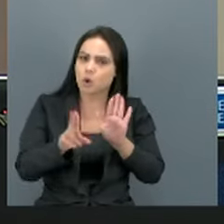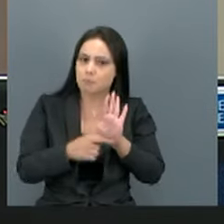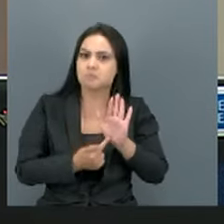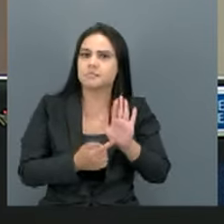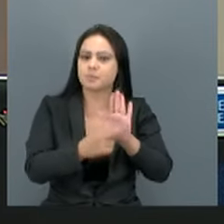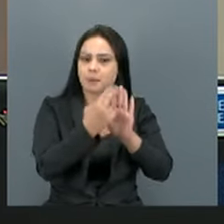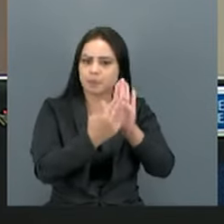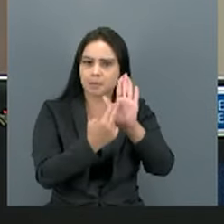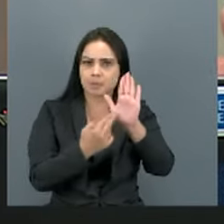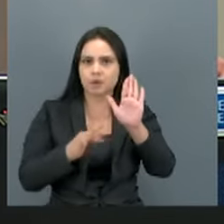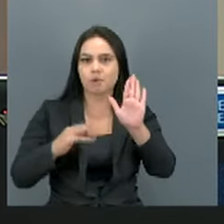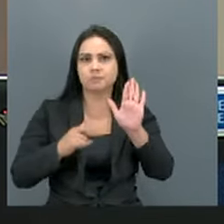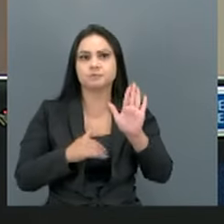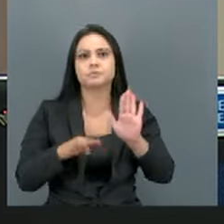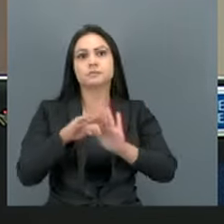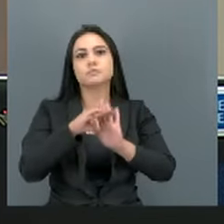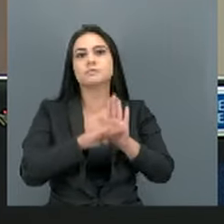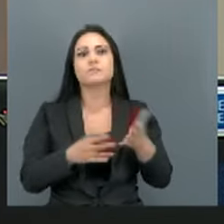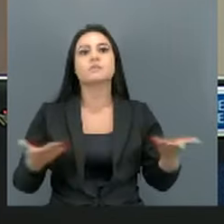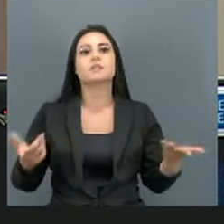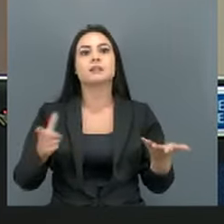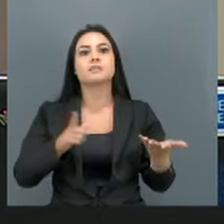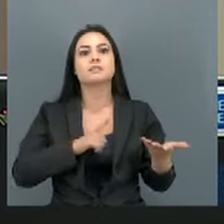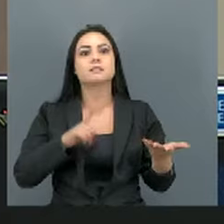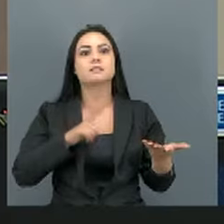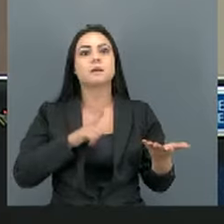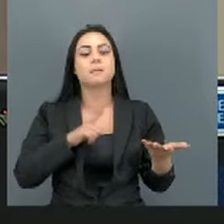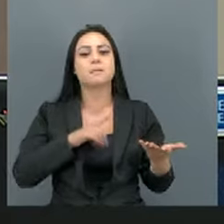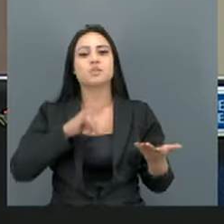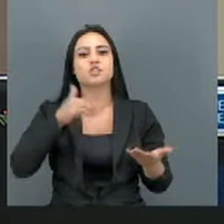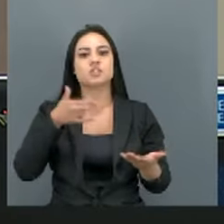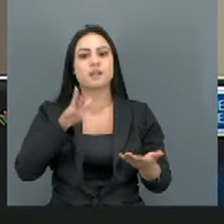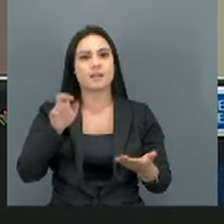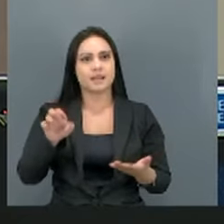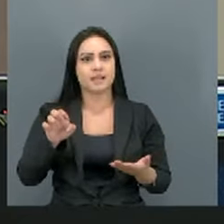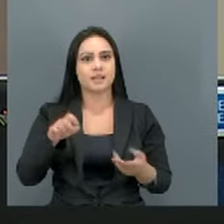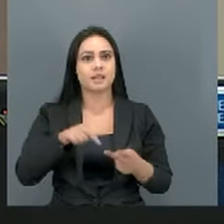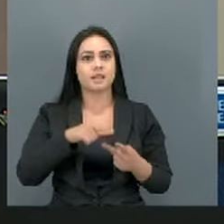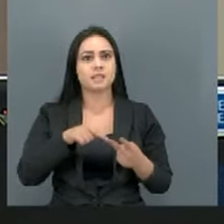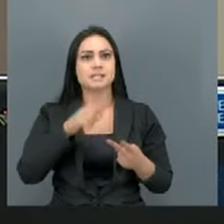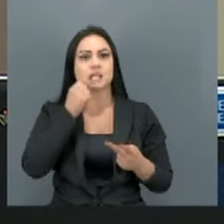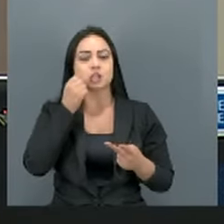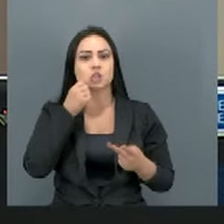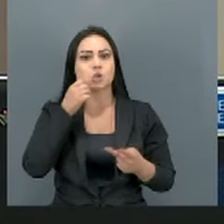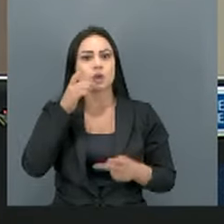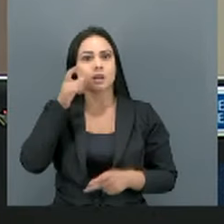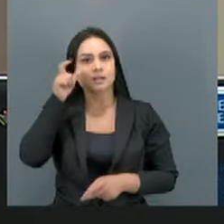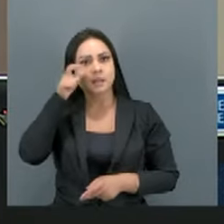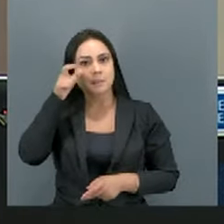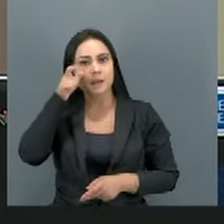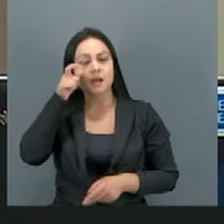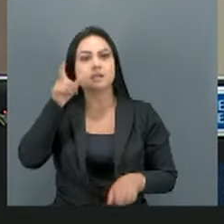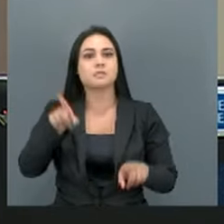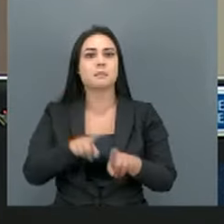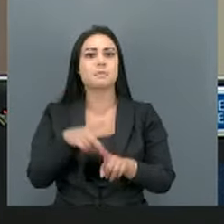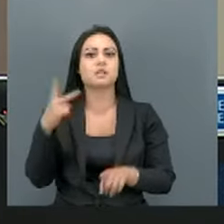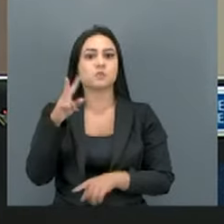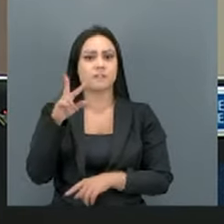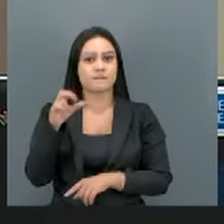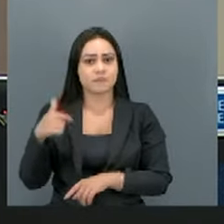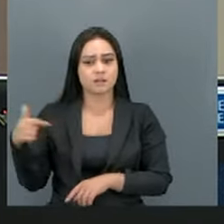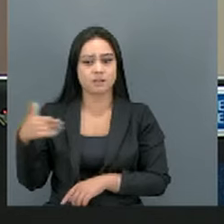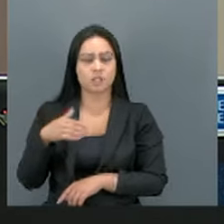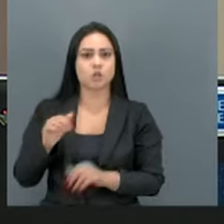aparecem. Ó, pela ordem aqui, nós temos aí o Chifres, o Jaime, mas a senadora Damares, Jaime, é a segunda vez que ela vem